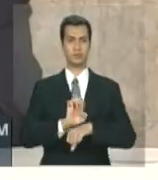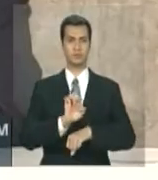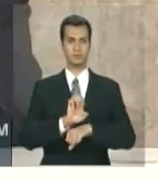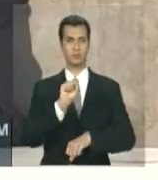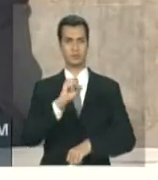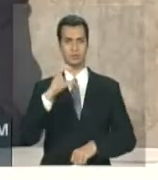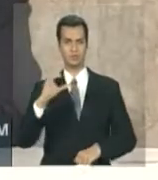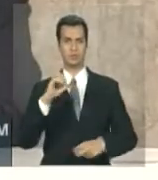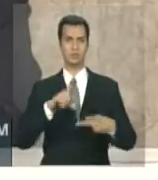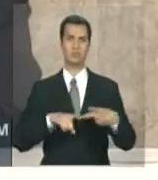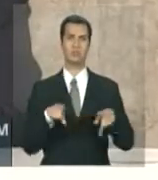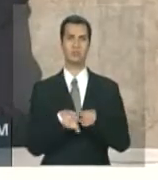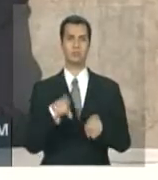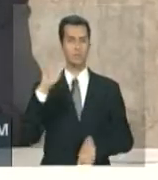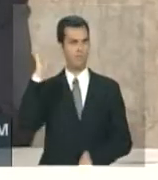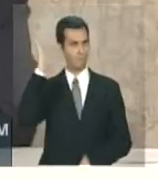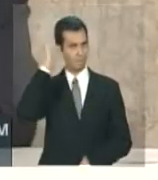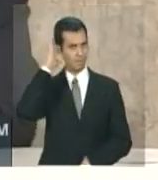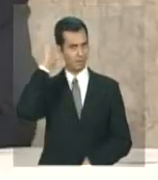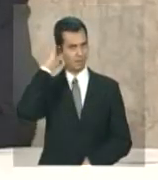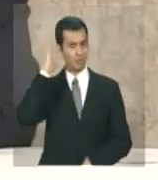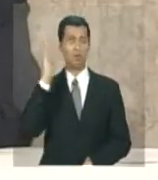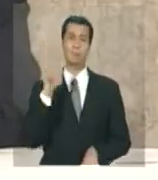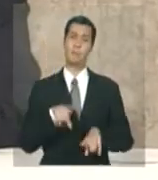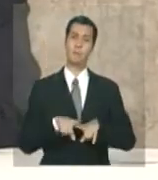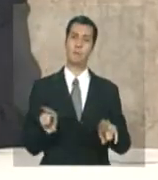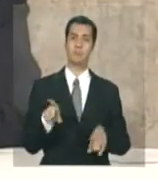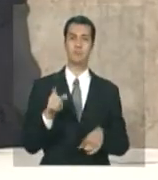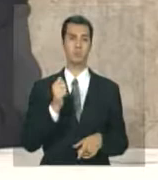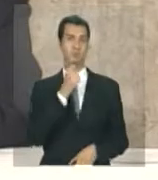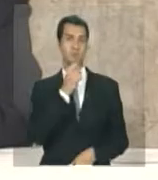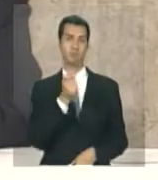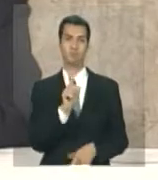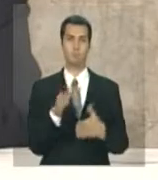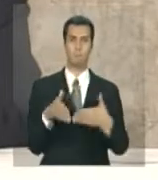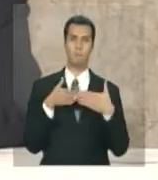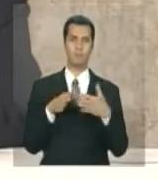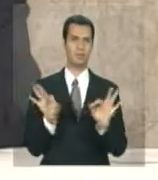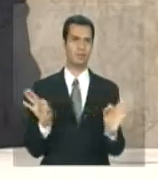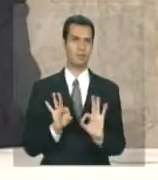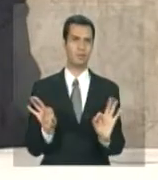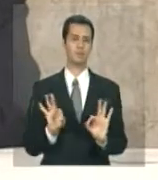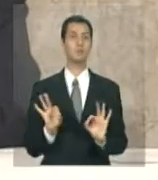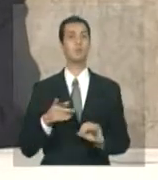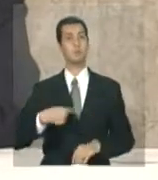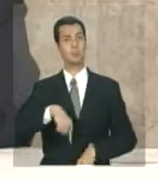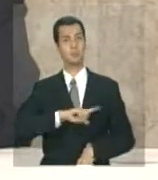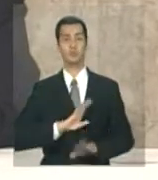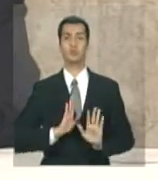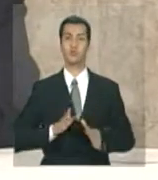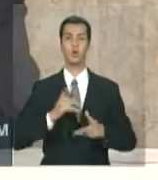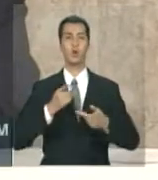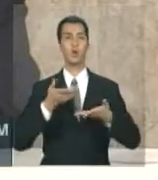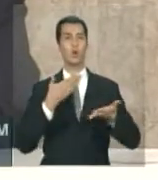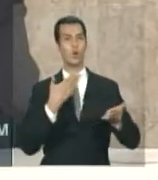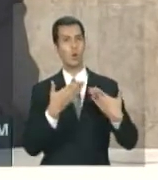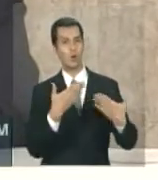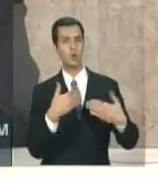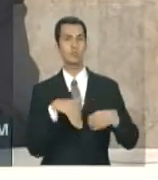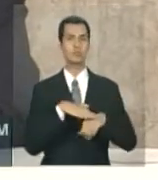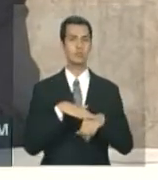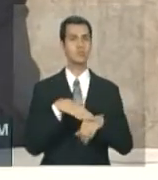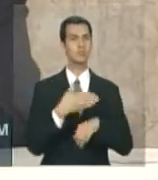Santa Catarina e do Paraná. Até o momento não tivemos ainda um pleito formal nesse sentido, mas estamos conversando já com os governos dos